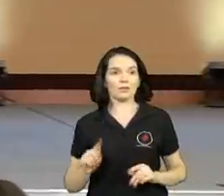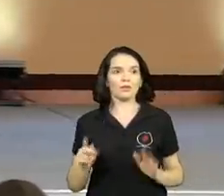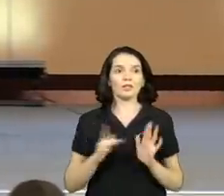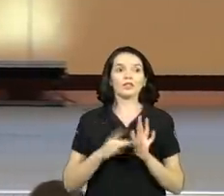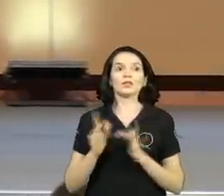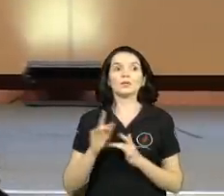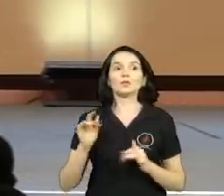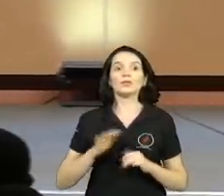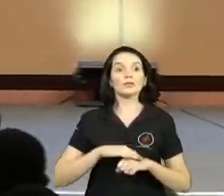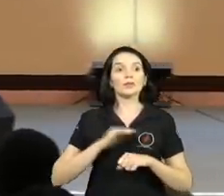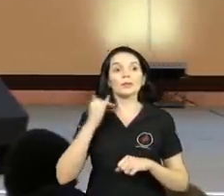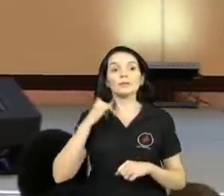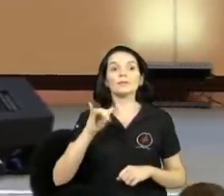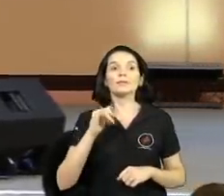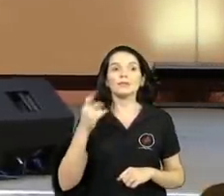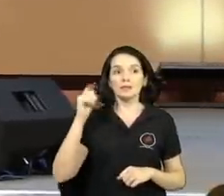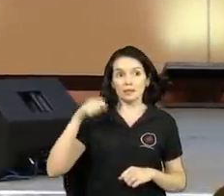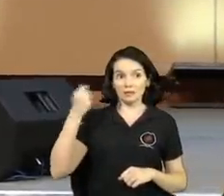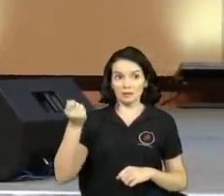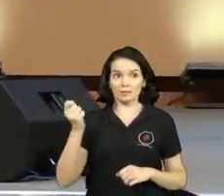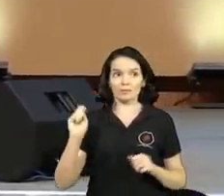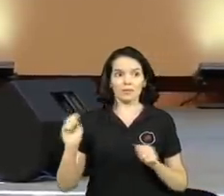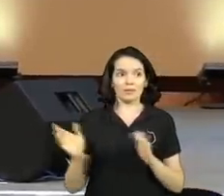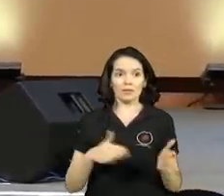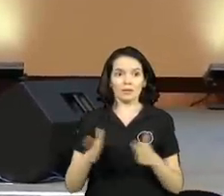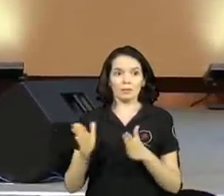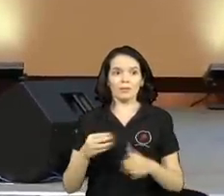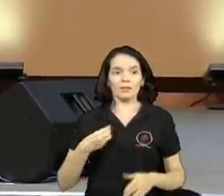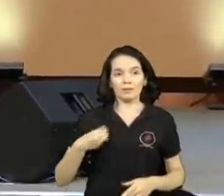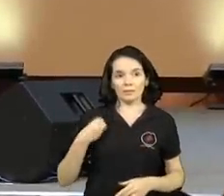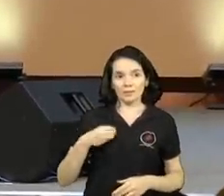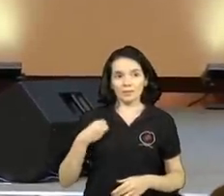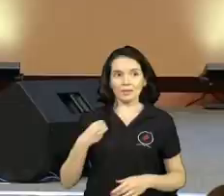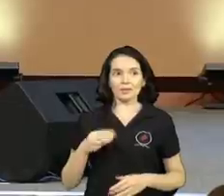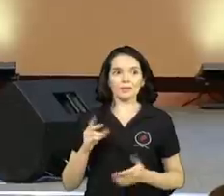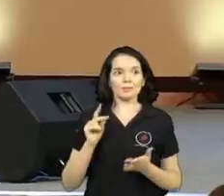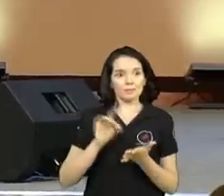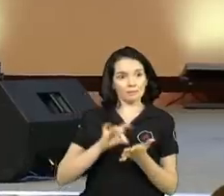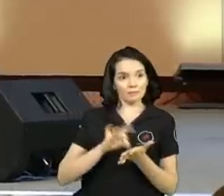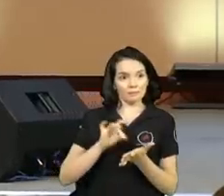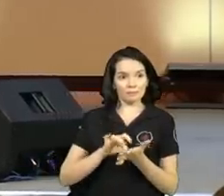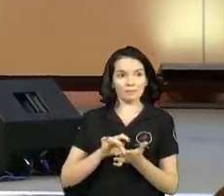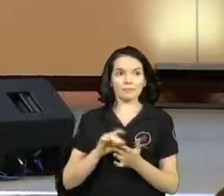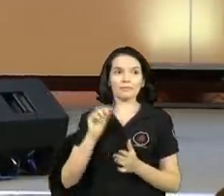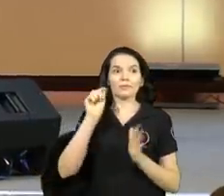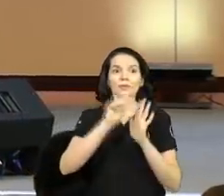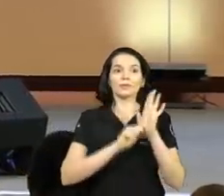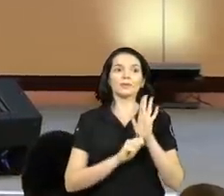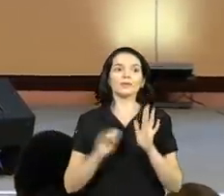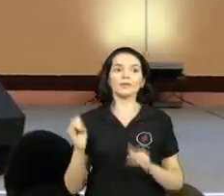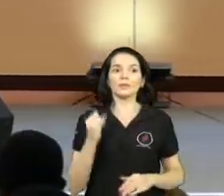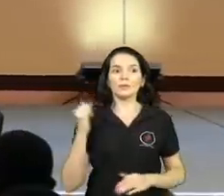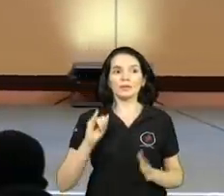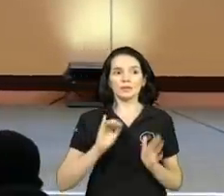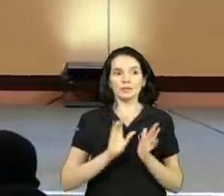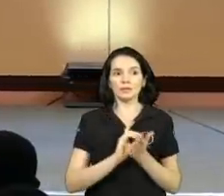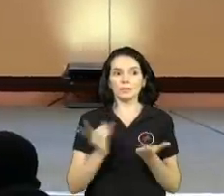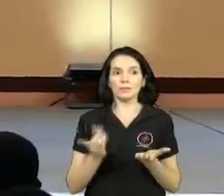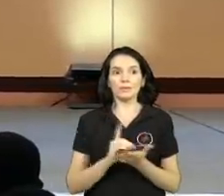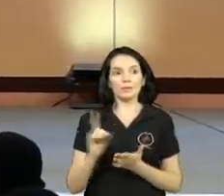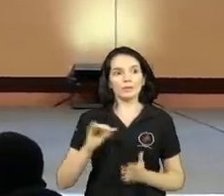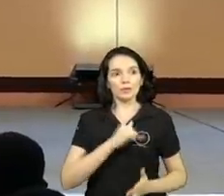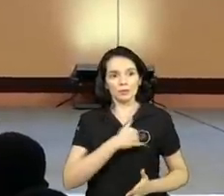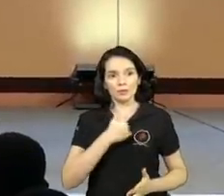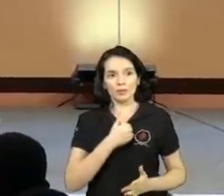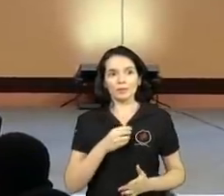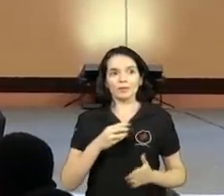a verdade e a vida, ninguém vem ao Pai a não ser por mim. O texto mais importante da Bíblia é João 3,16, que Deus amou o mundo